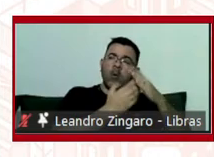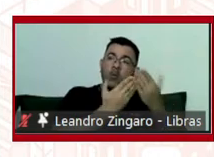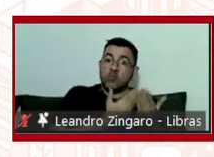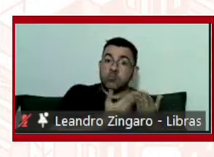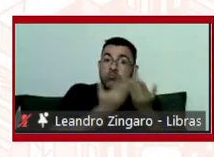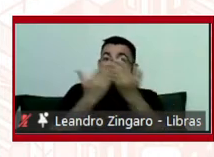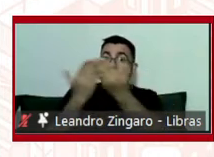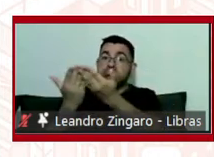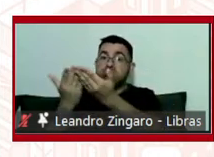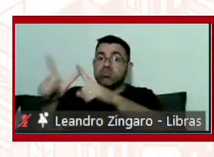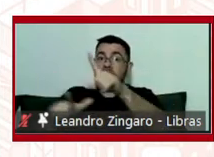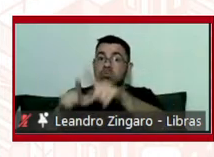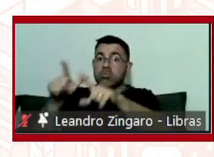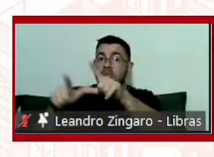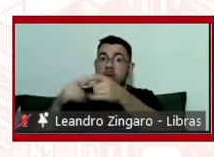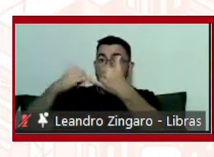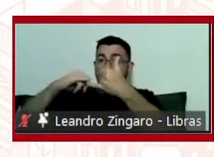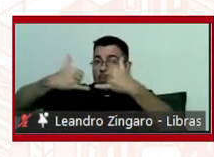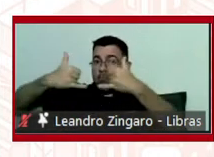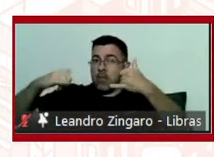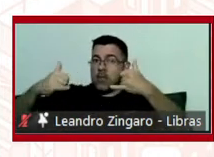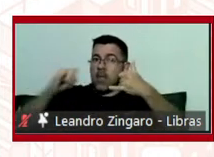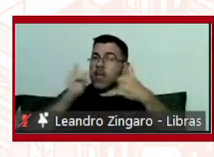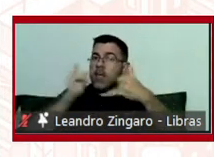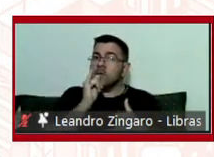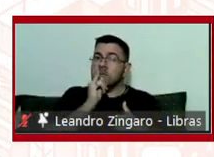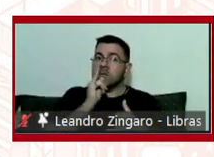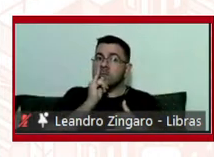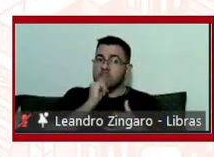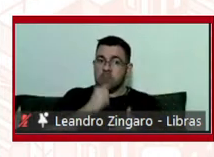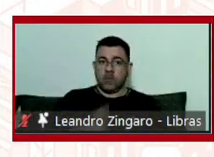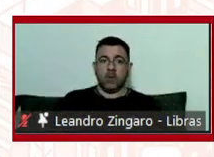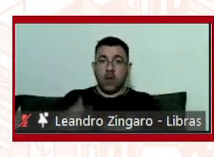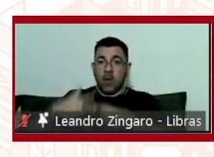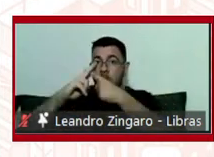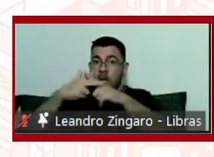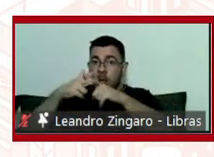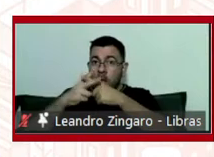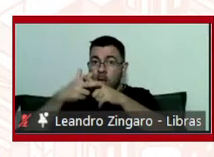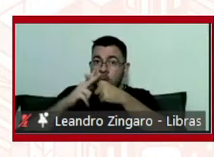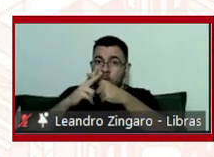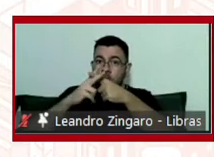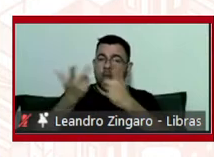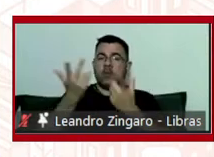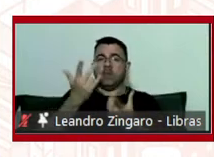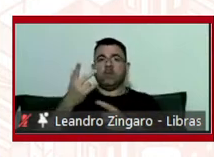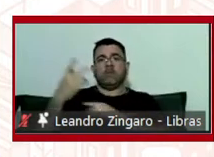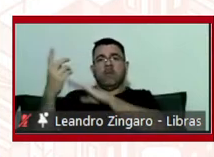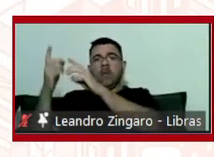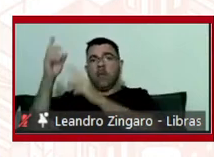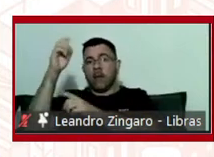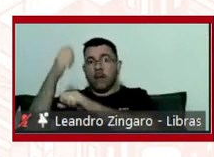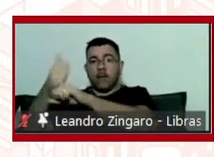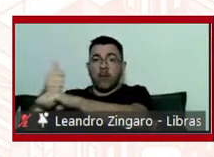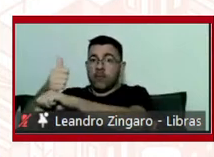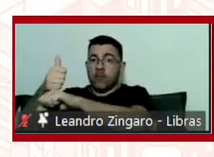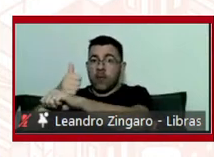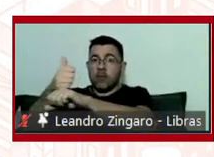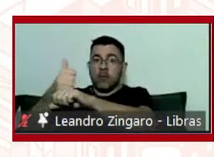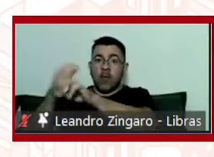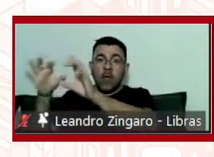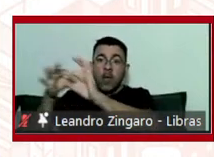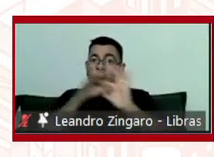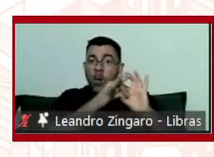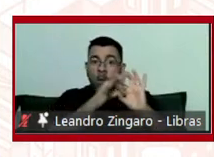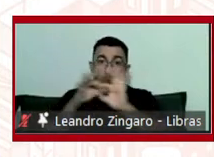um eletricista um encanador com esses profissionais que fazem um serviço autônomo né E vocês vão ver como é simples